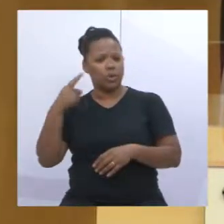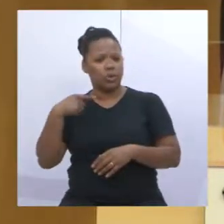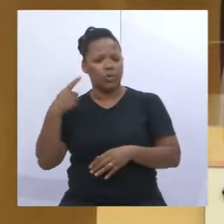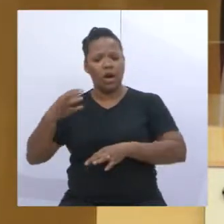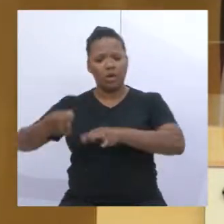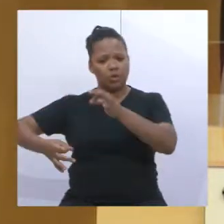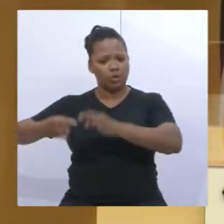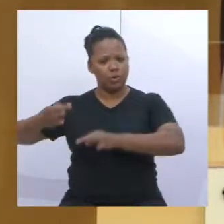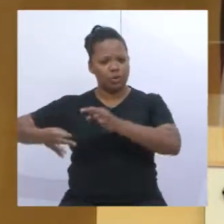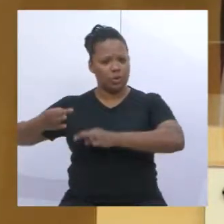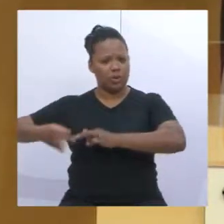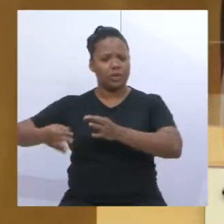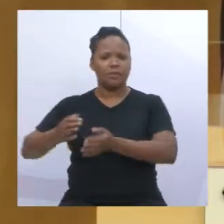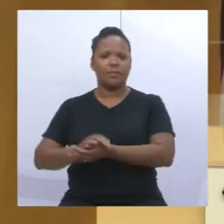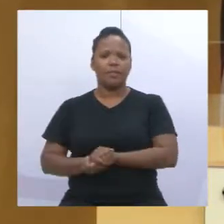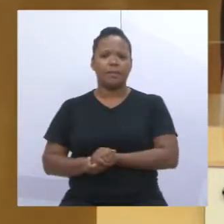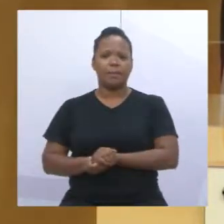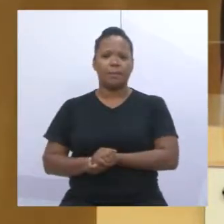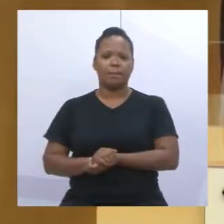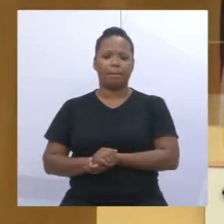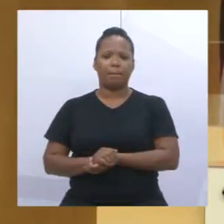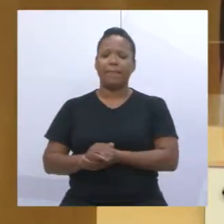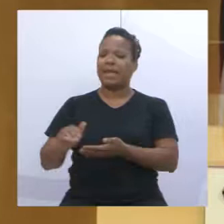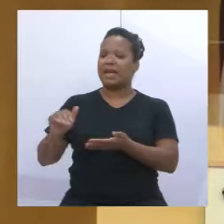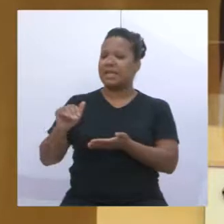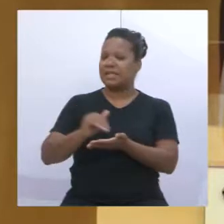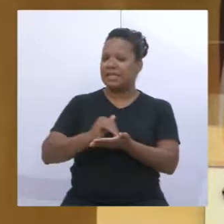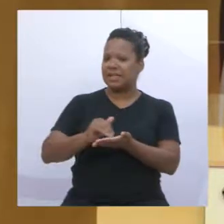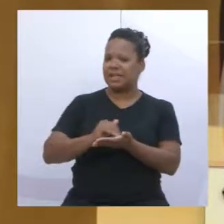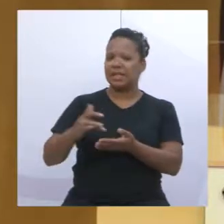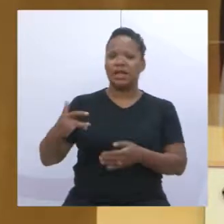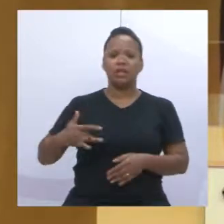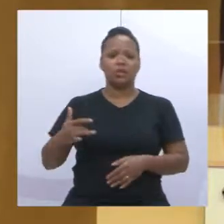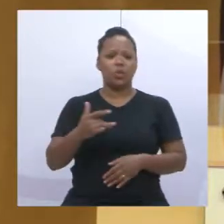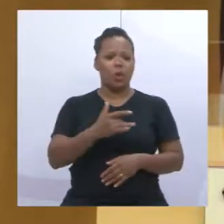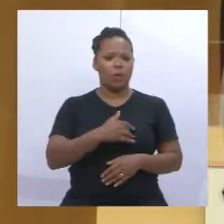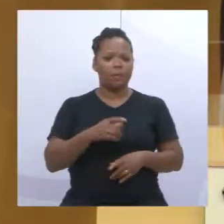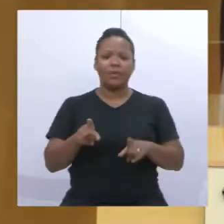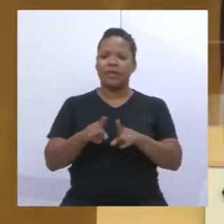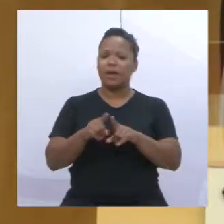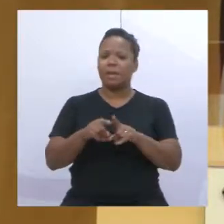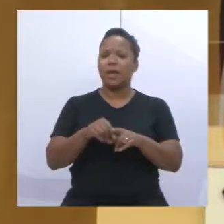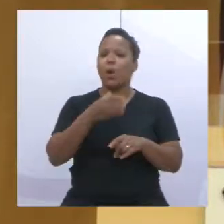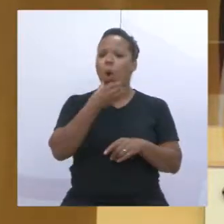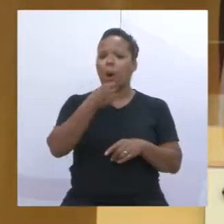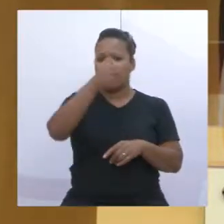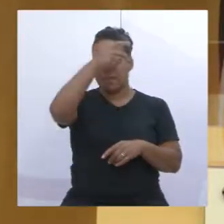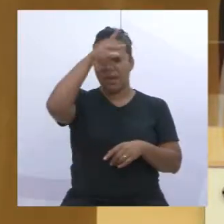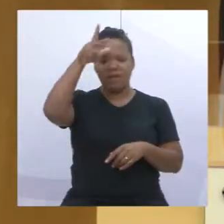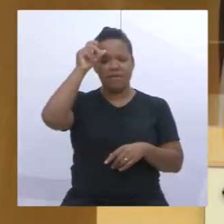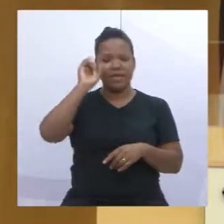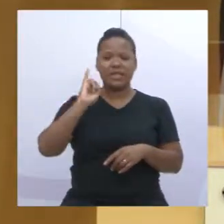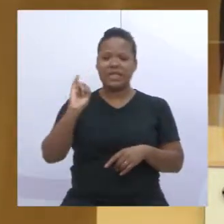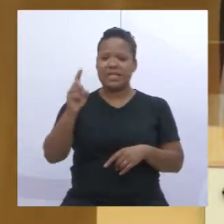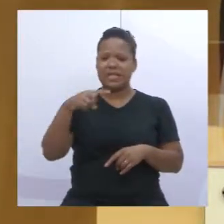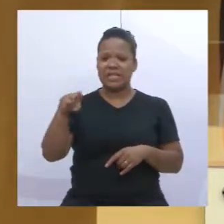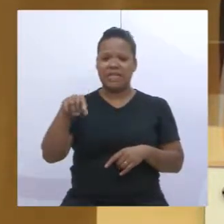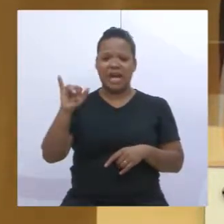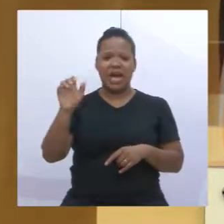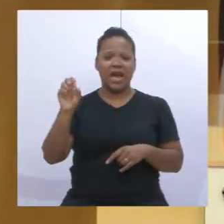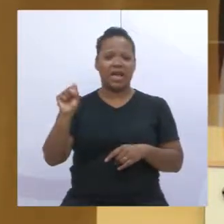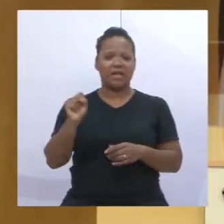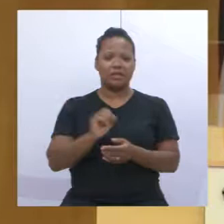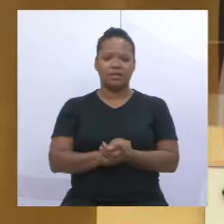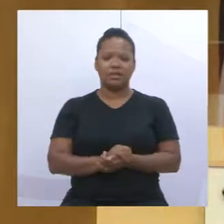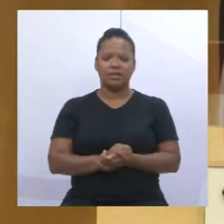setor da secretaria, com a Secretaria de Saúde, com o prefeito Isaías Santana, que e